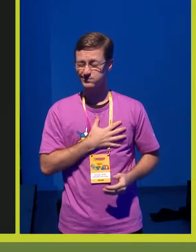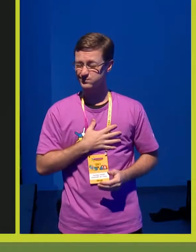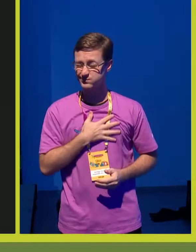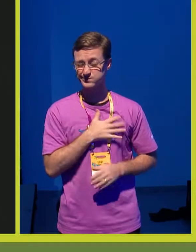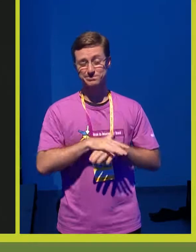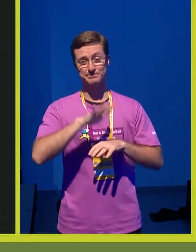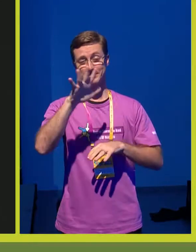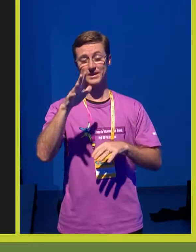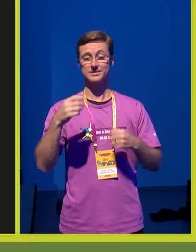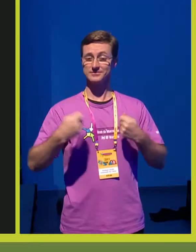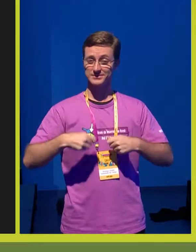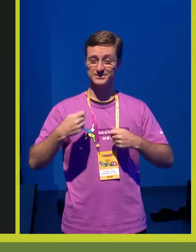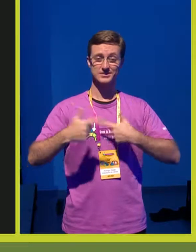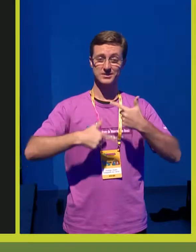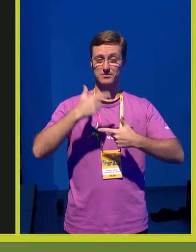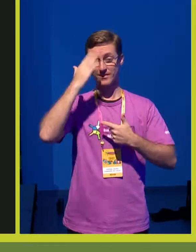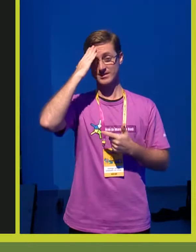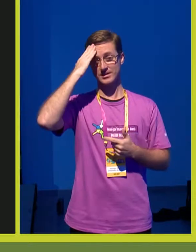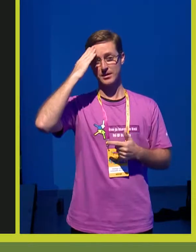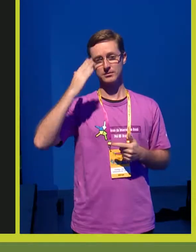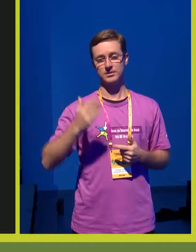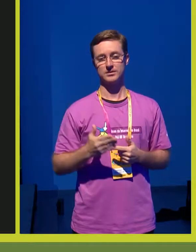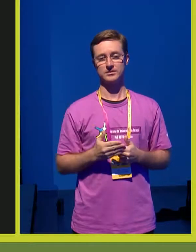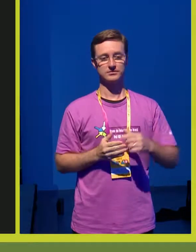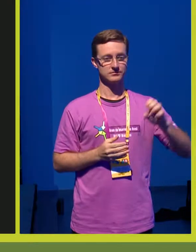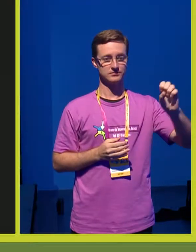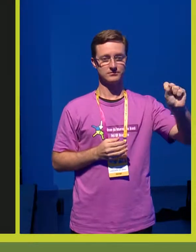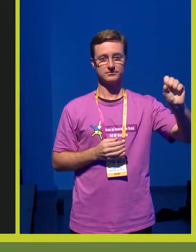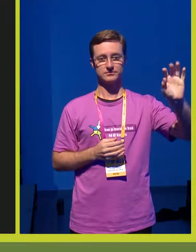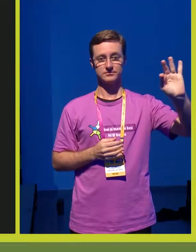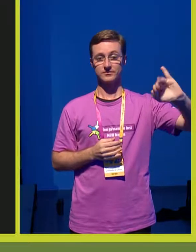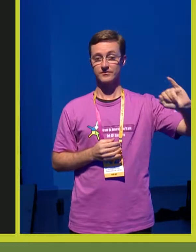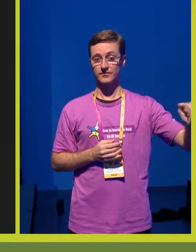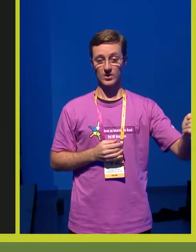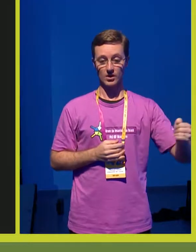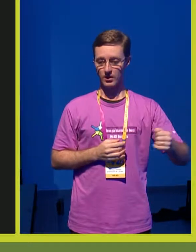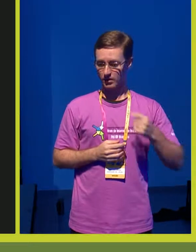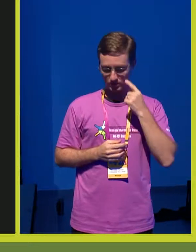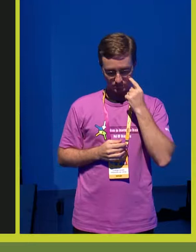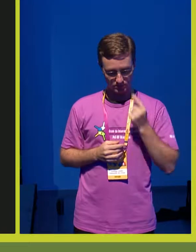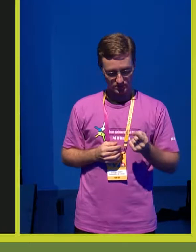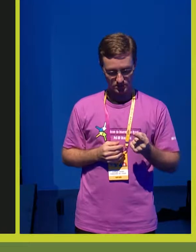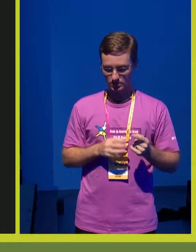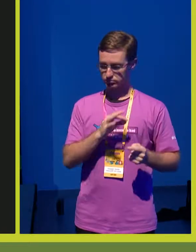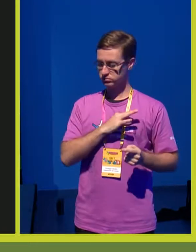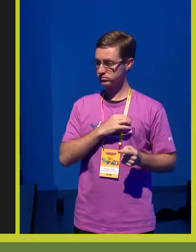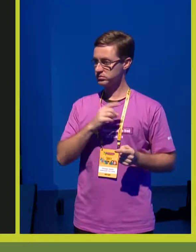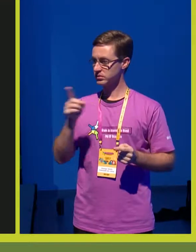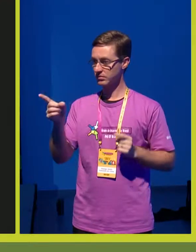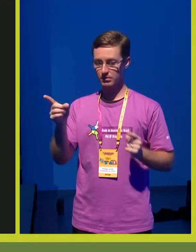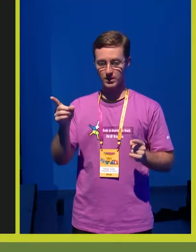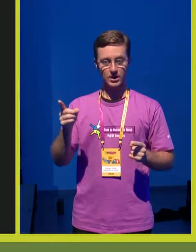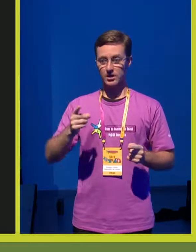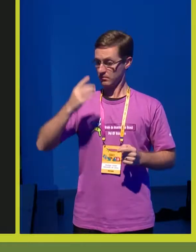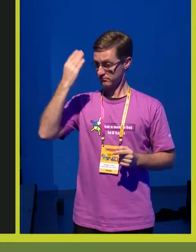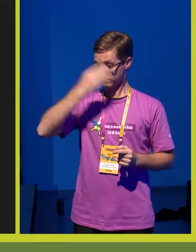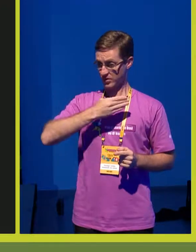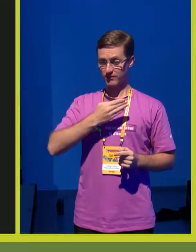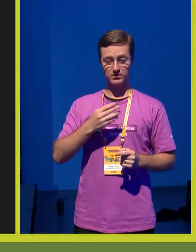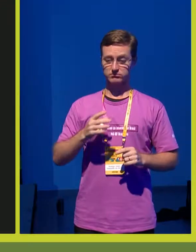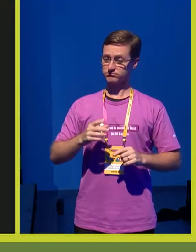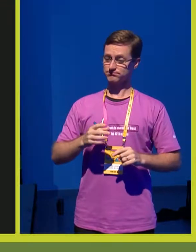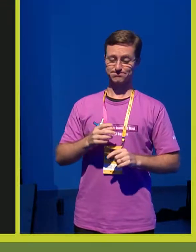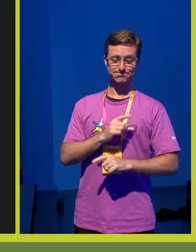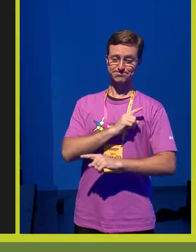saber trabalhar muito bem essa decisão o STJ considerou ilegal essa prova obtida dessa